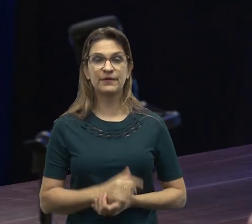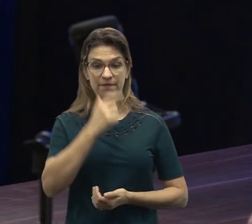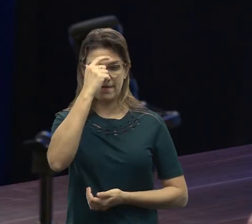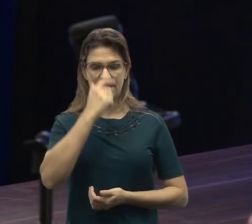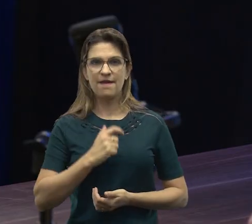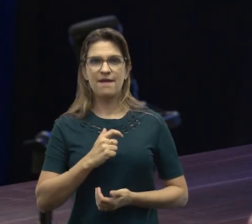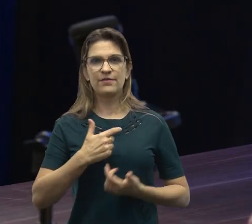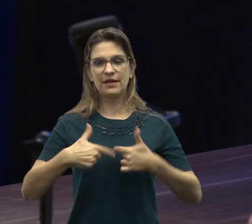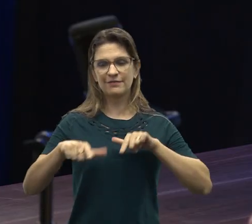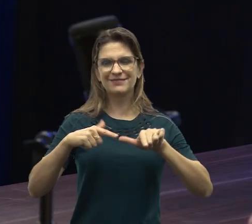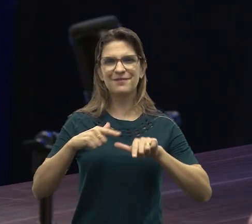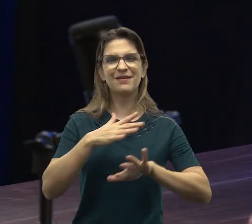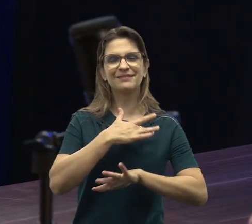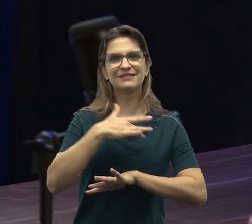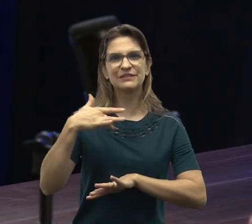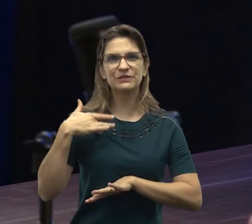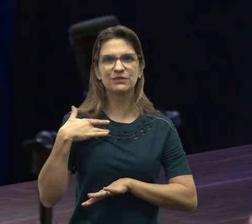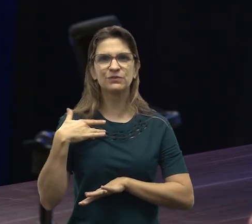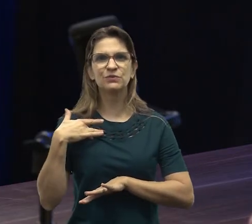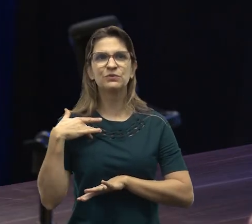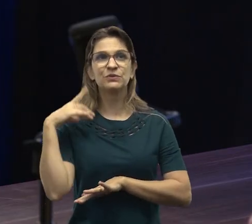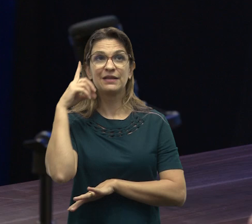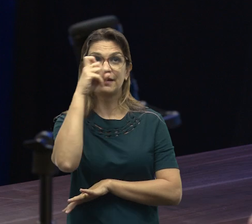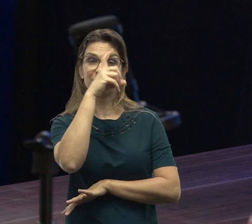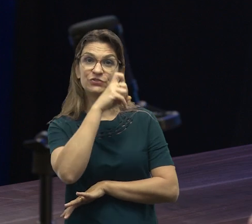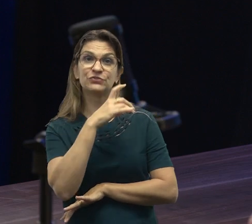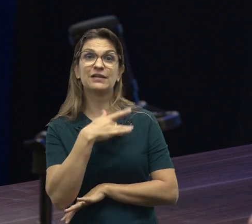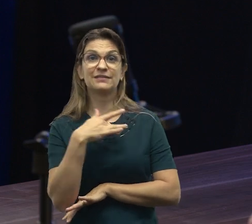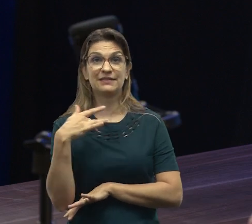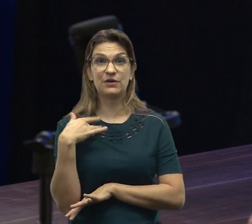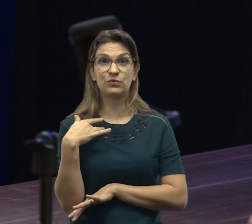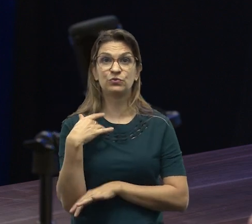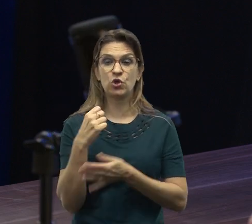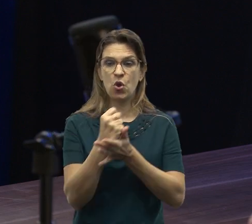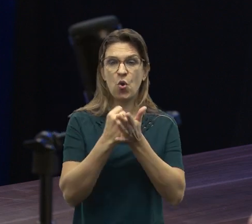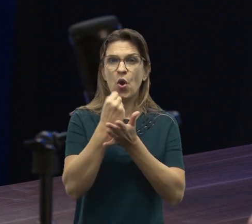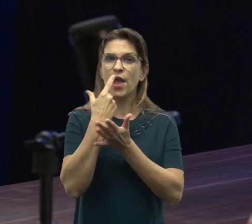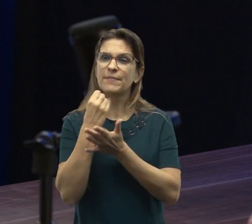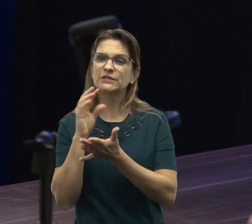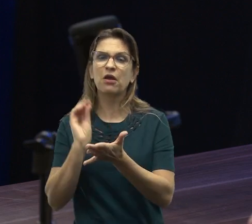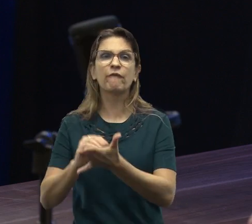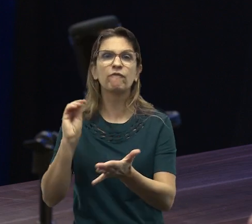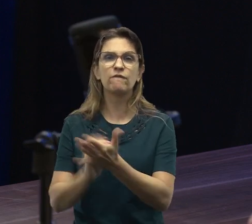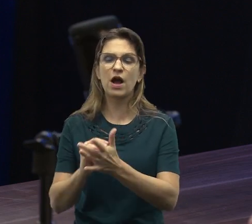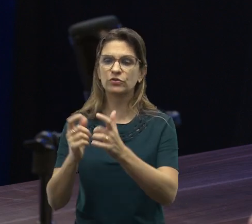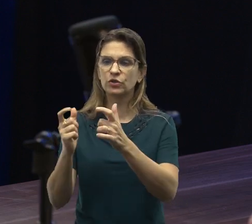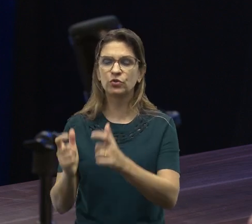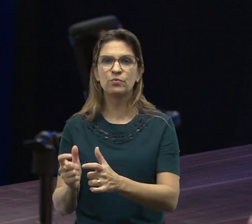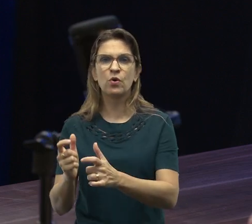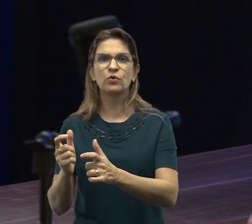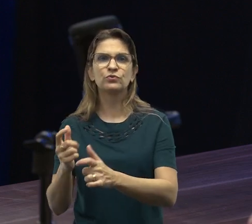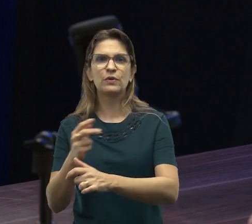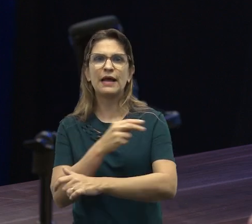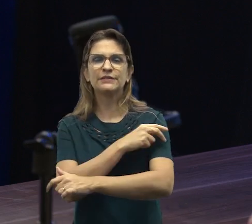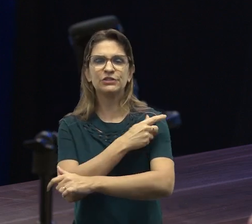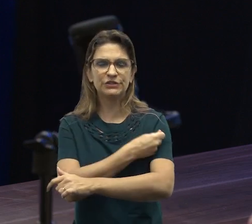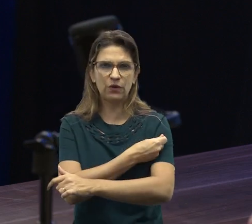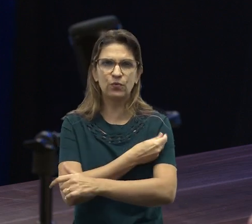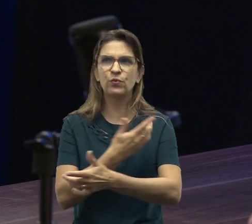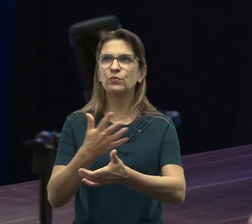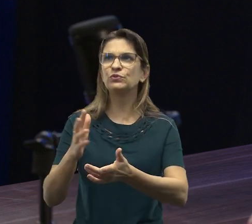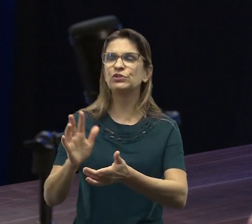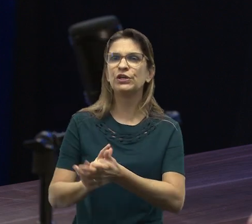chega realmente são as dificuldades de saúde, a falta de medicamentos no posto, a falta de sonda, a falta de fralda,